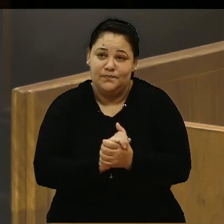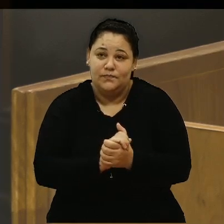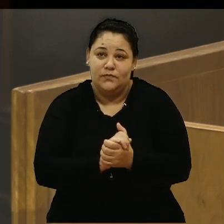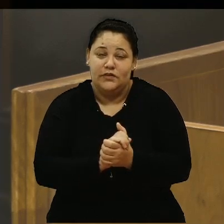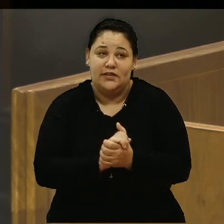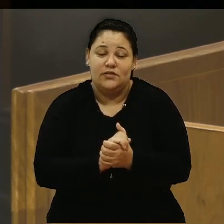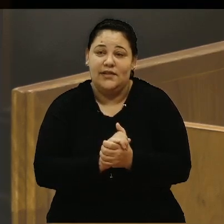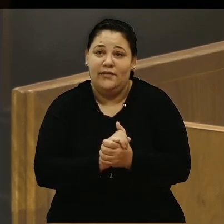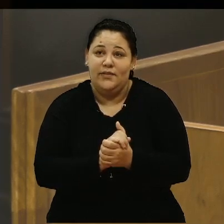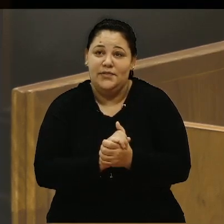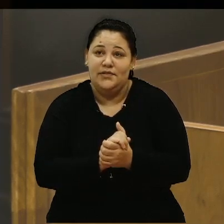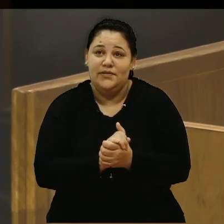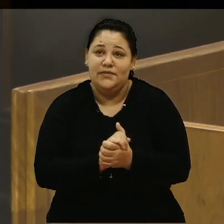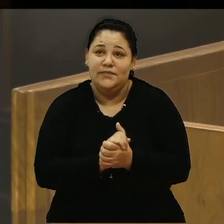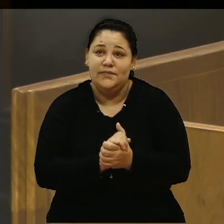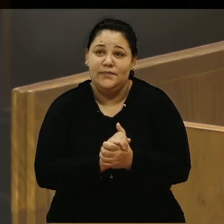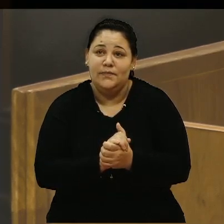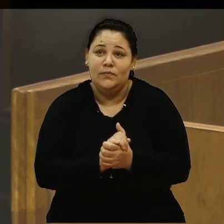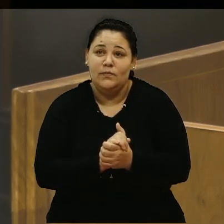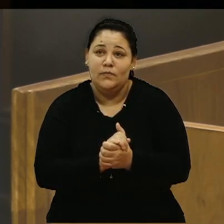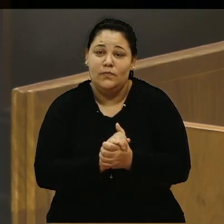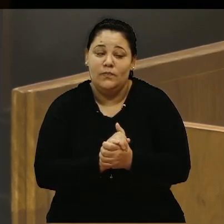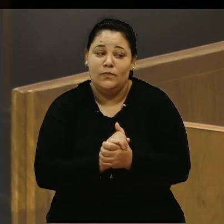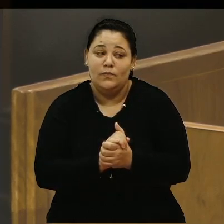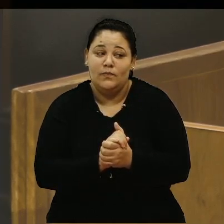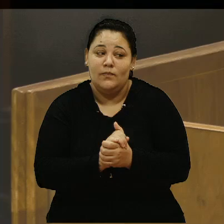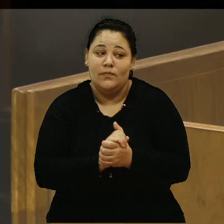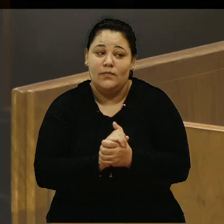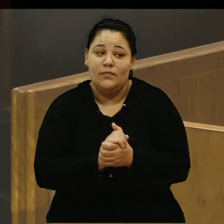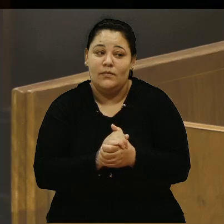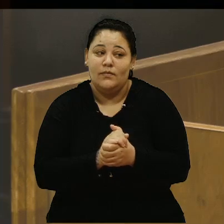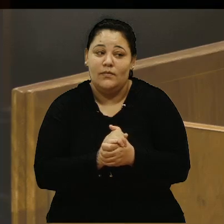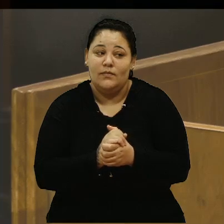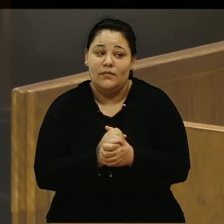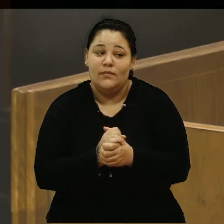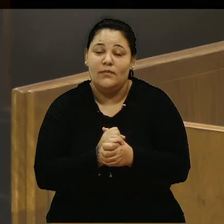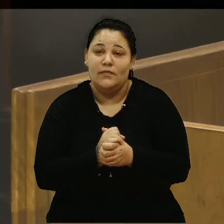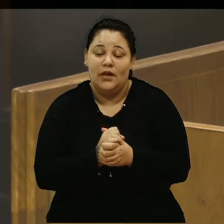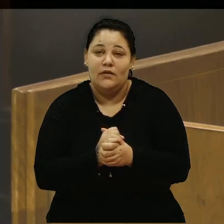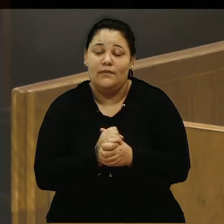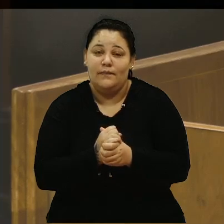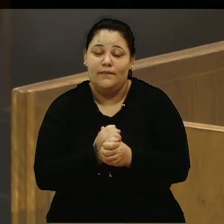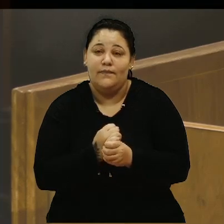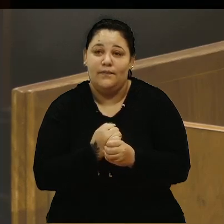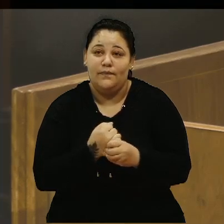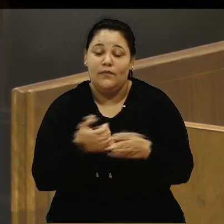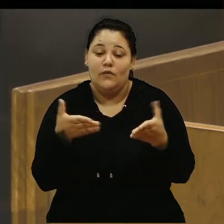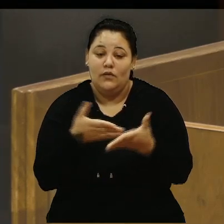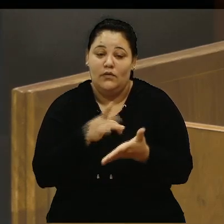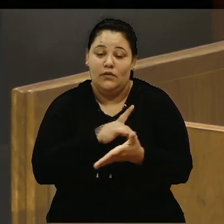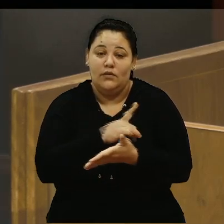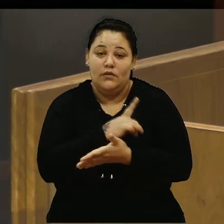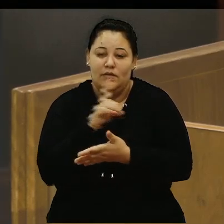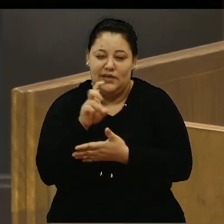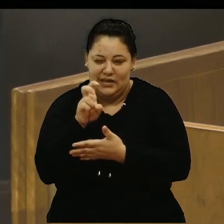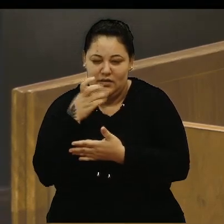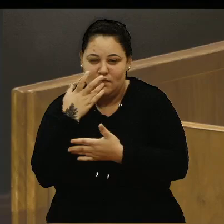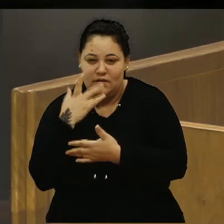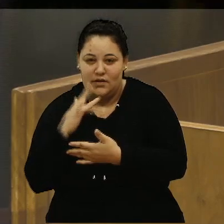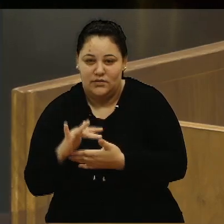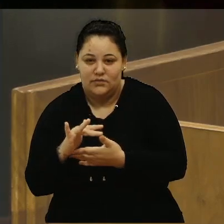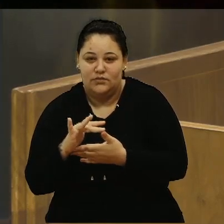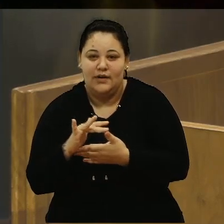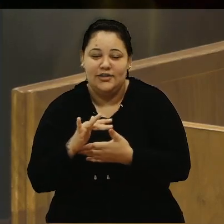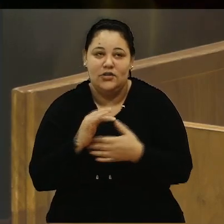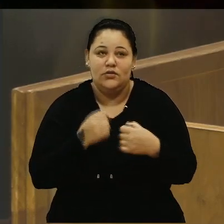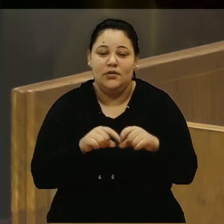Então, hoje eles trabalham com um público-alvo, né? São 15 crianças, 15 adolescentes